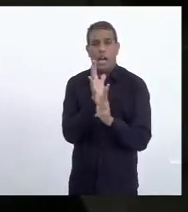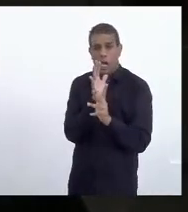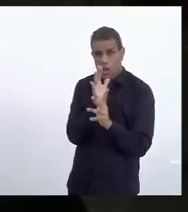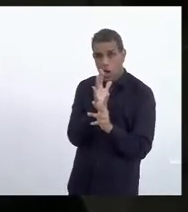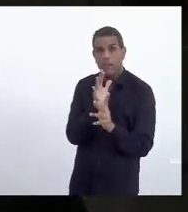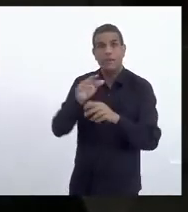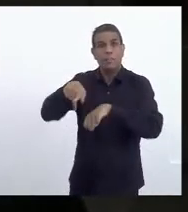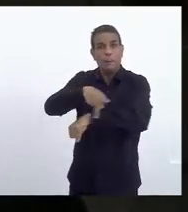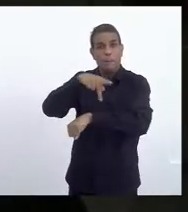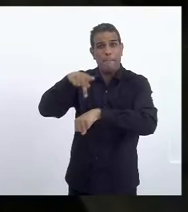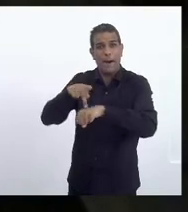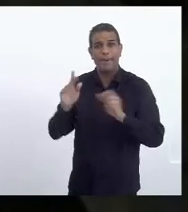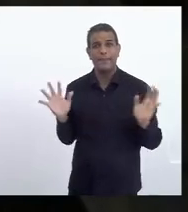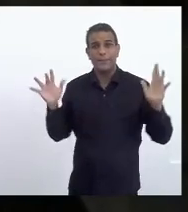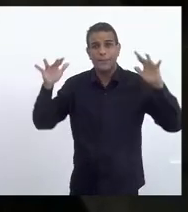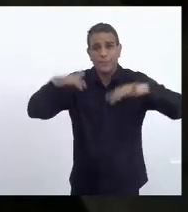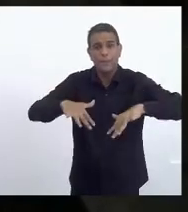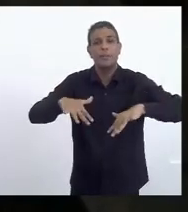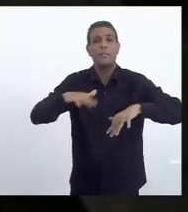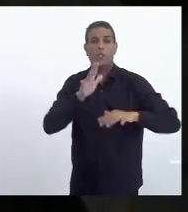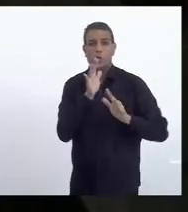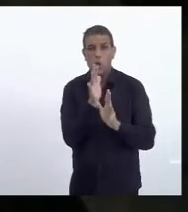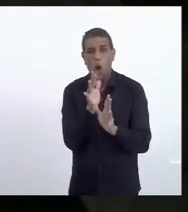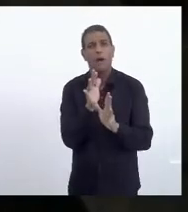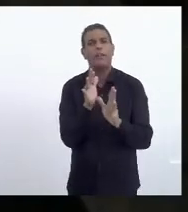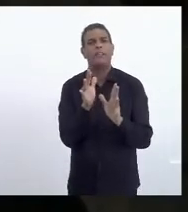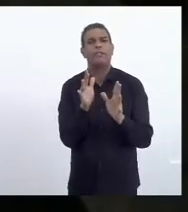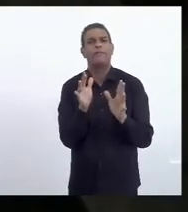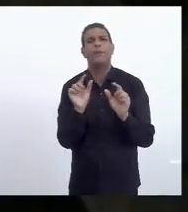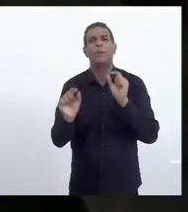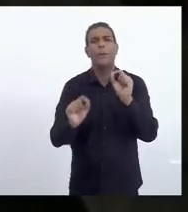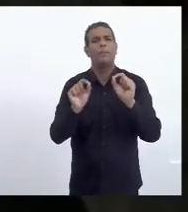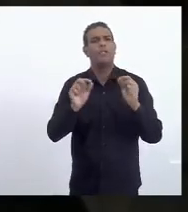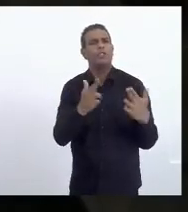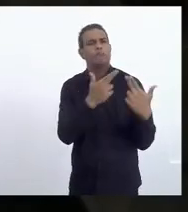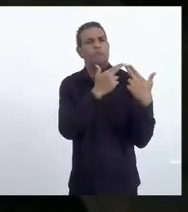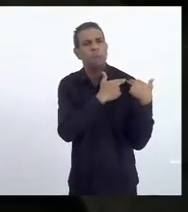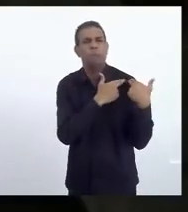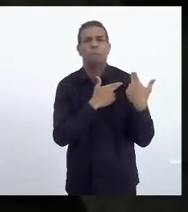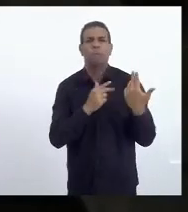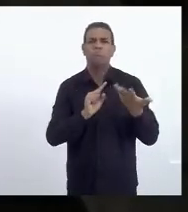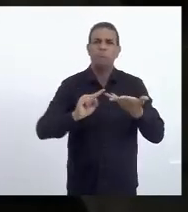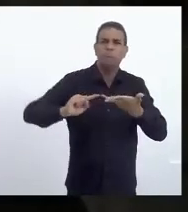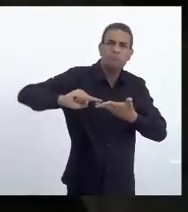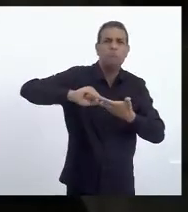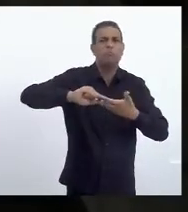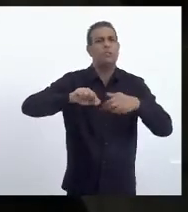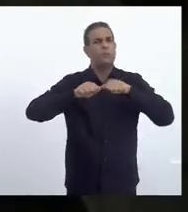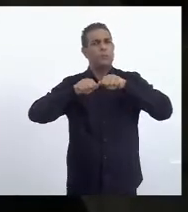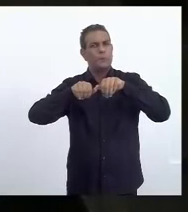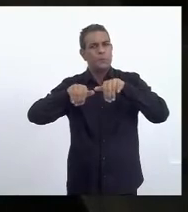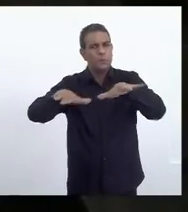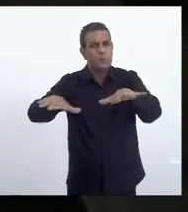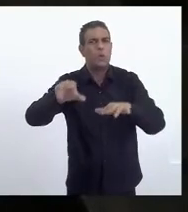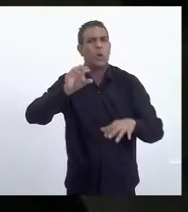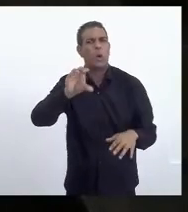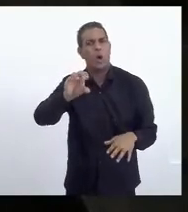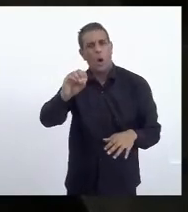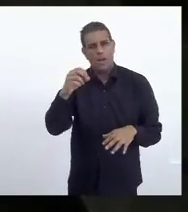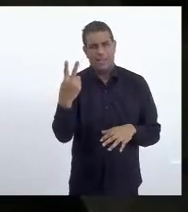Escócia chegaram na Escócia muitos desses países são responsáveis por grande parte das emissões